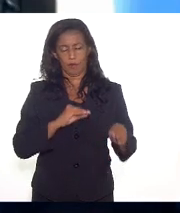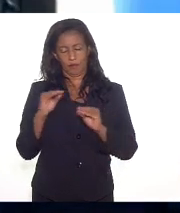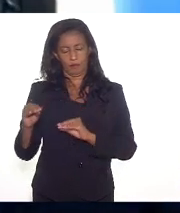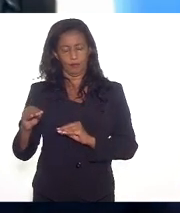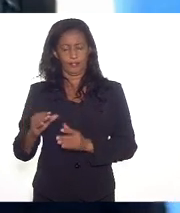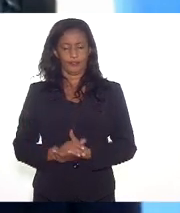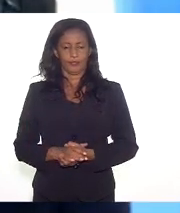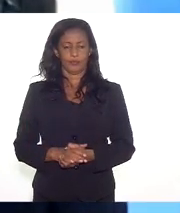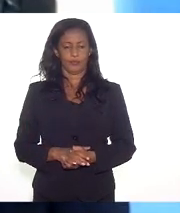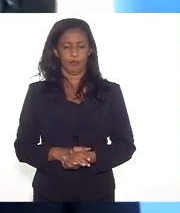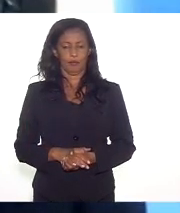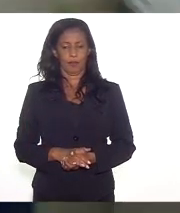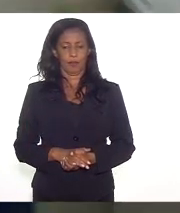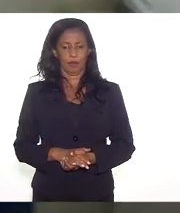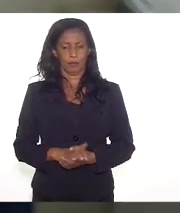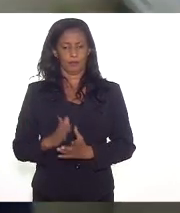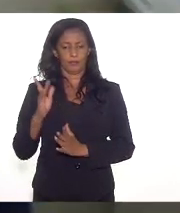Vai à promulgação.